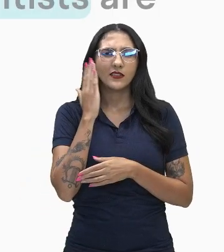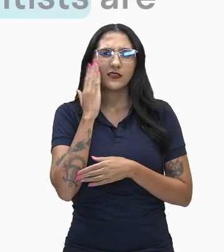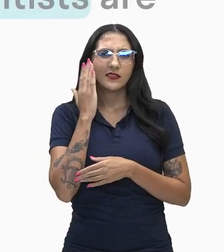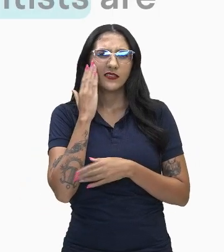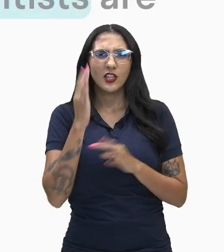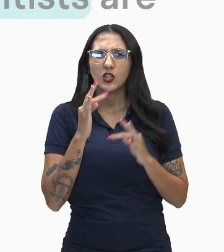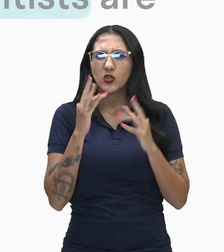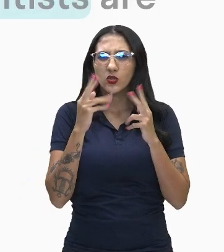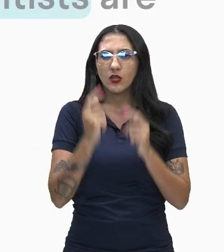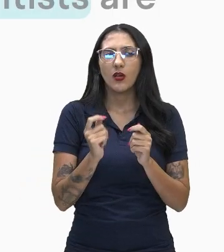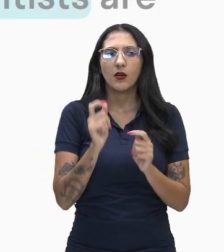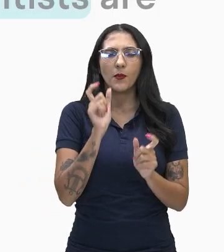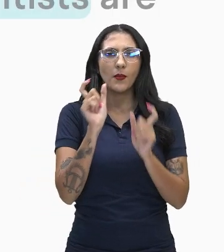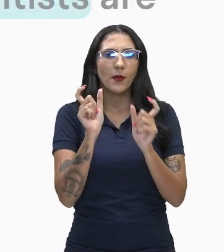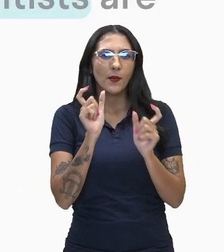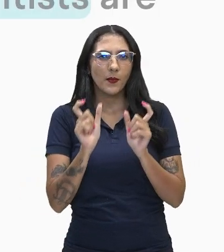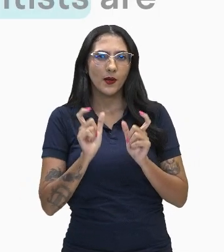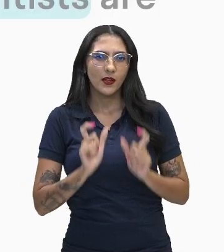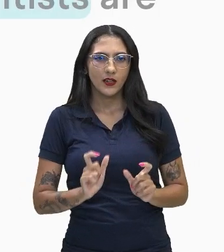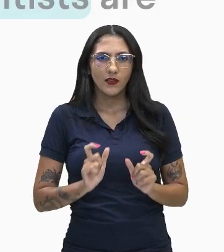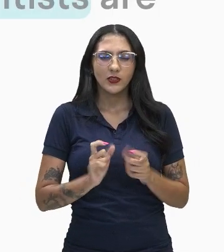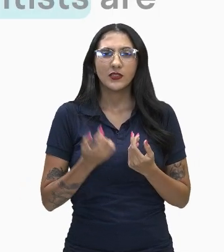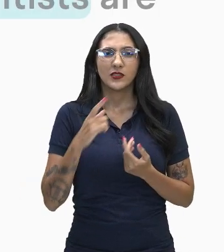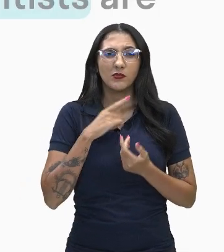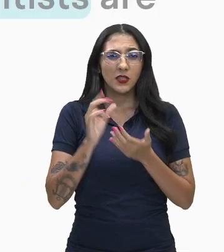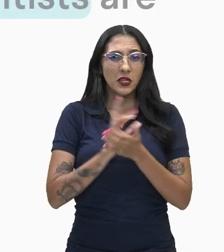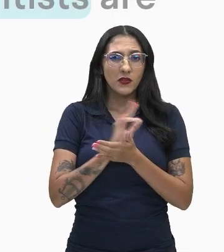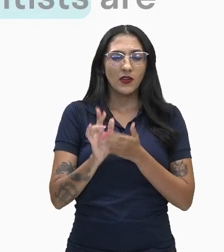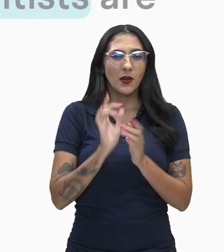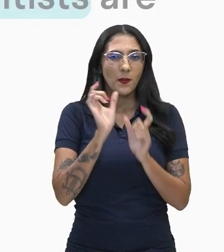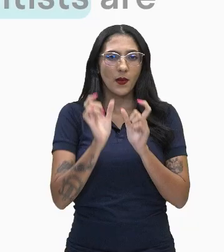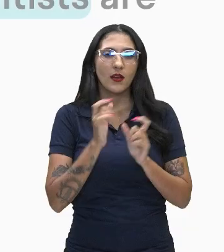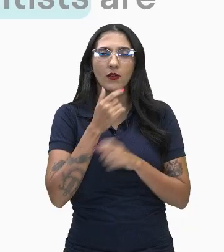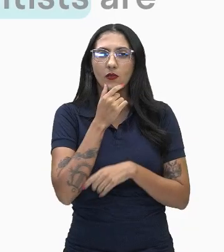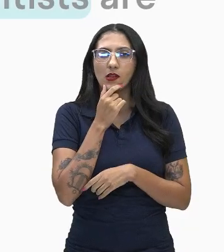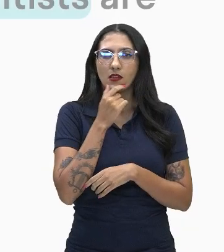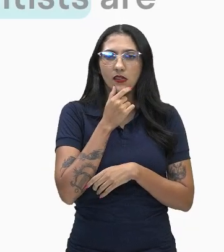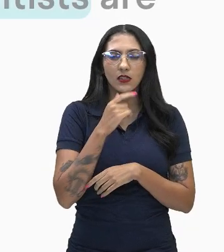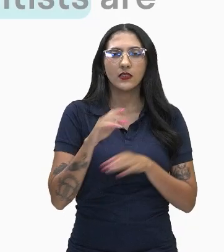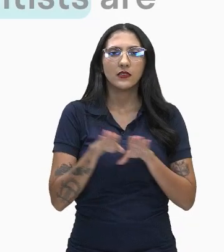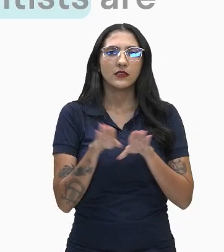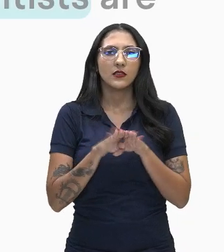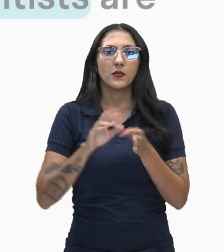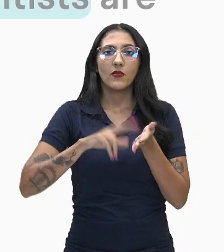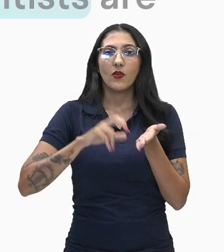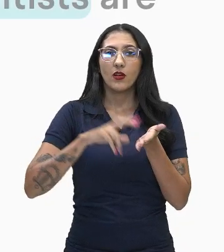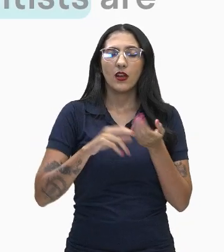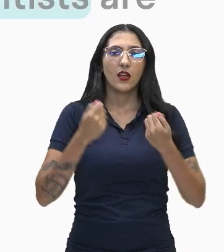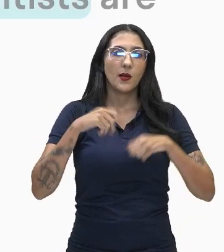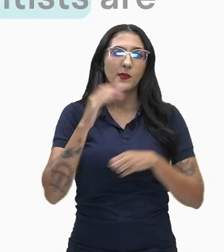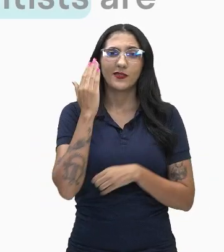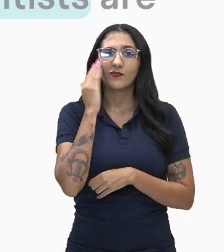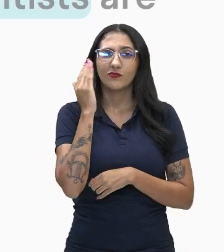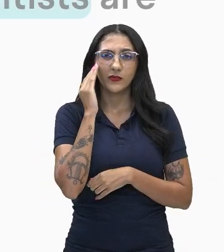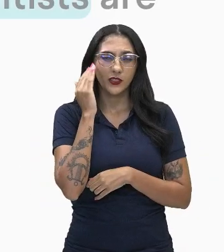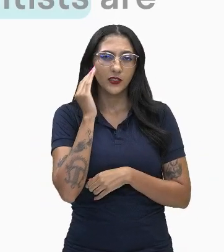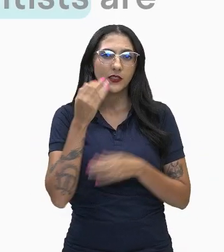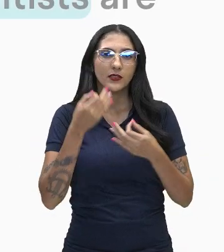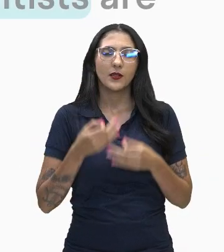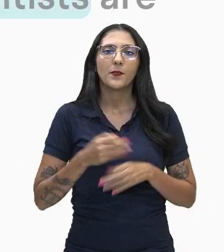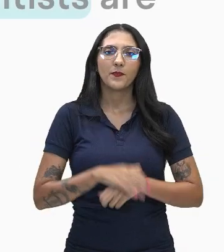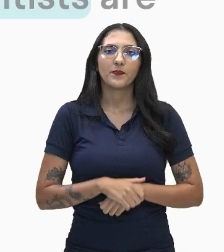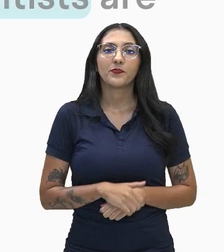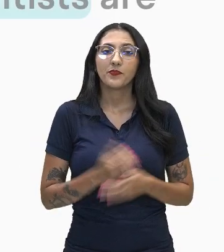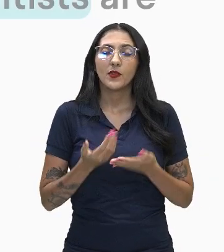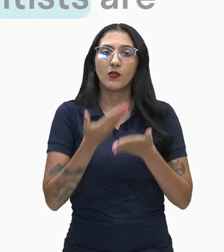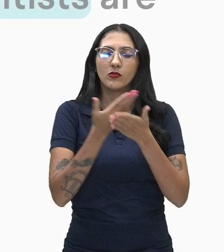as palavras. Então, são muitas palavras na língua inglesa, a gente precisa de muito vocabulário para entender bastante, tá? Então,